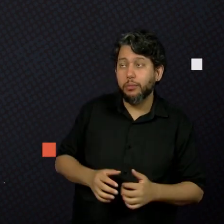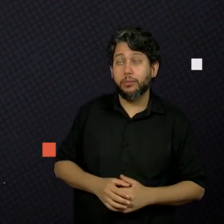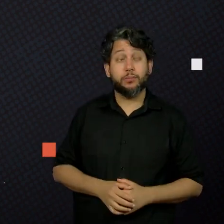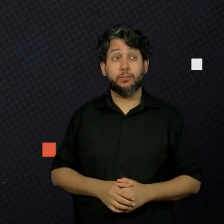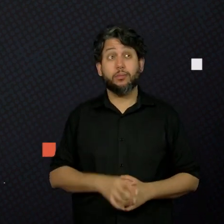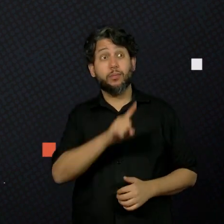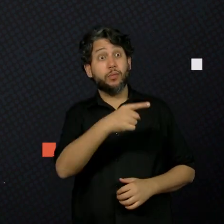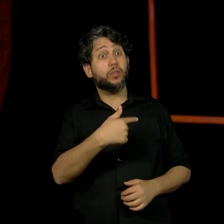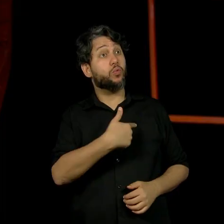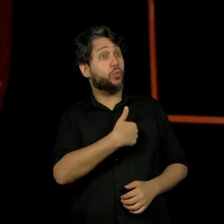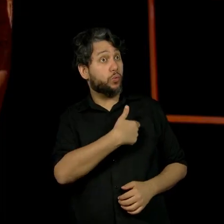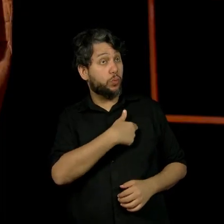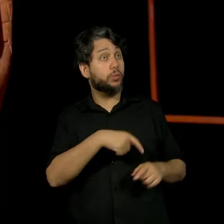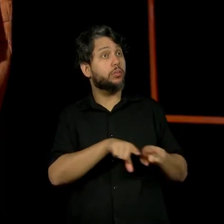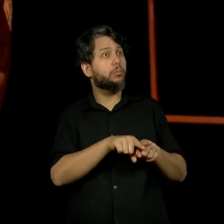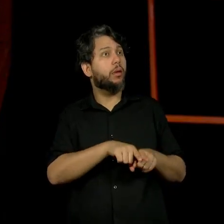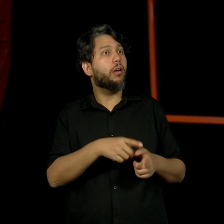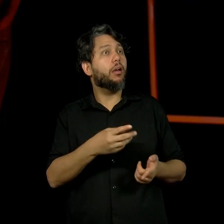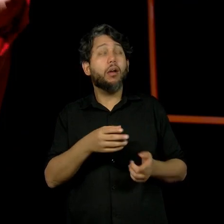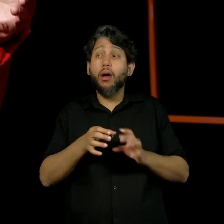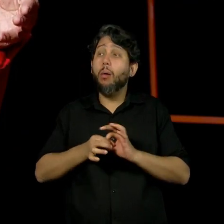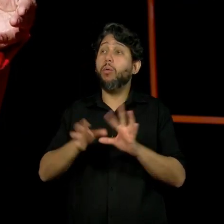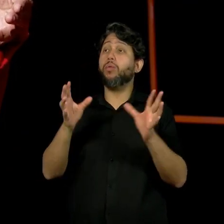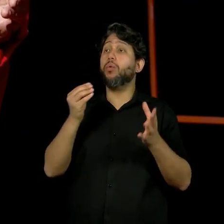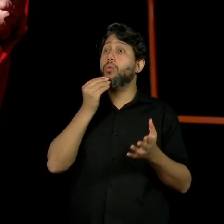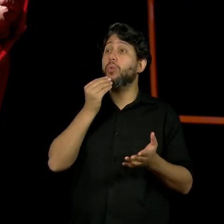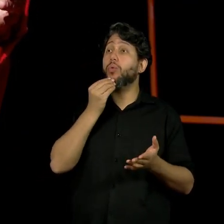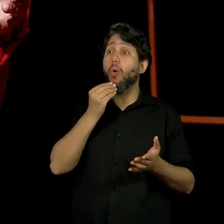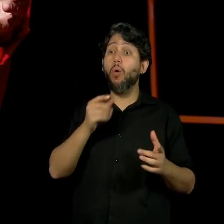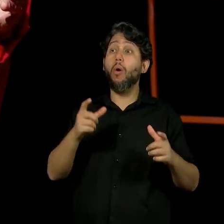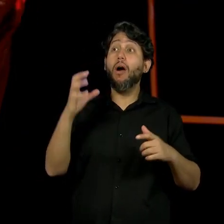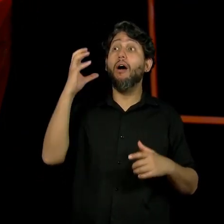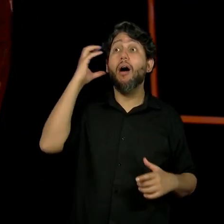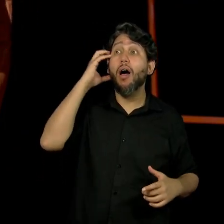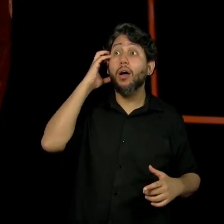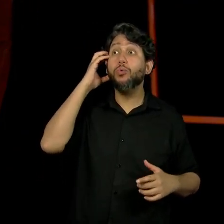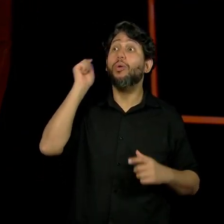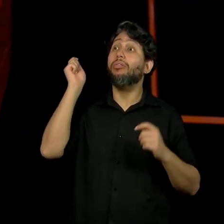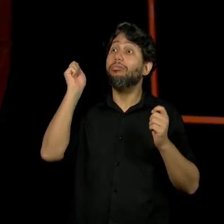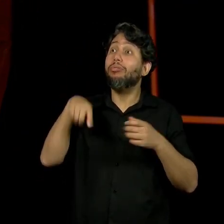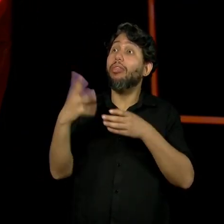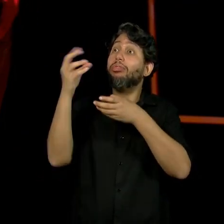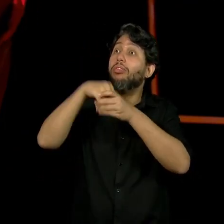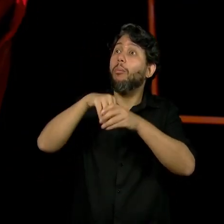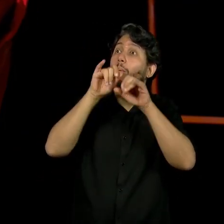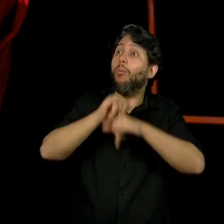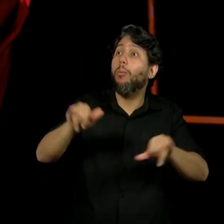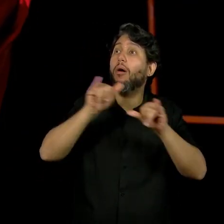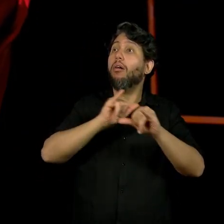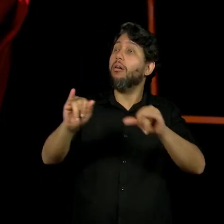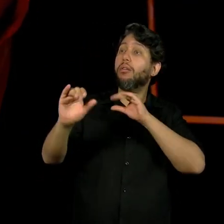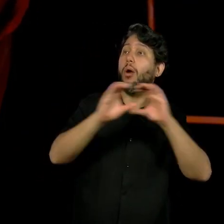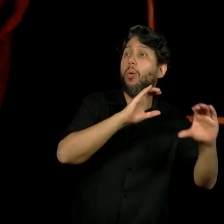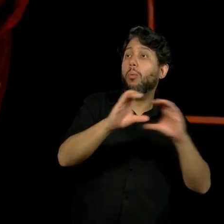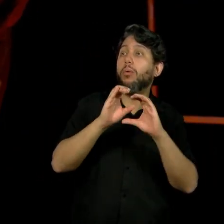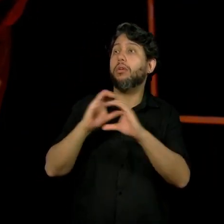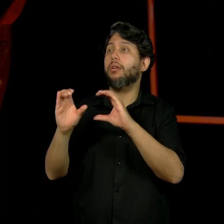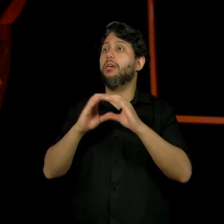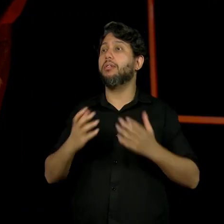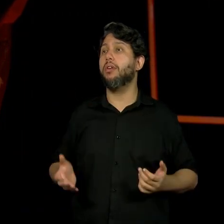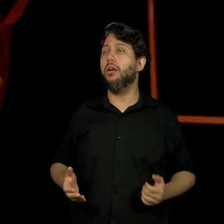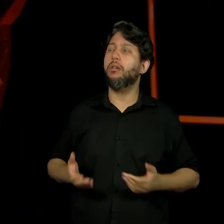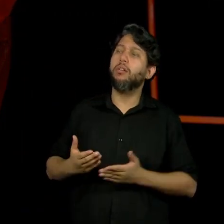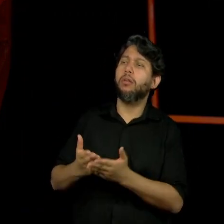e abriu a oportunidade de se comercializar o espaço no rádio e utilizar o rádio como meio de comunicação. Povo